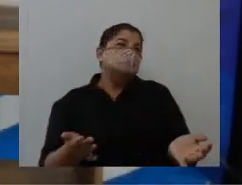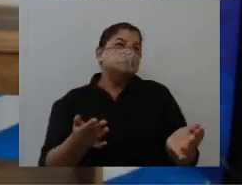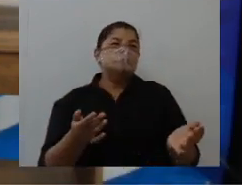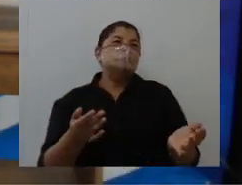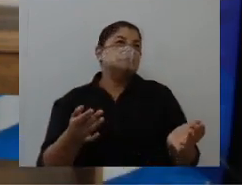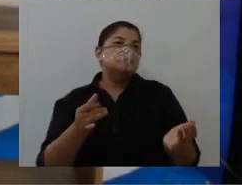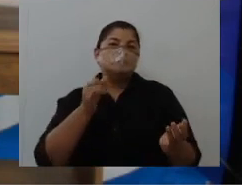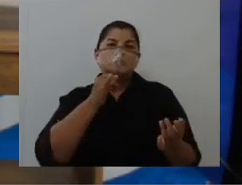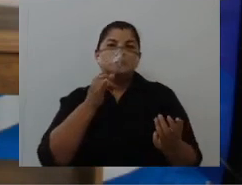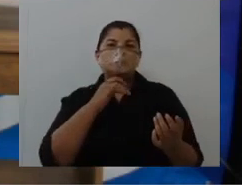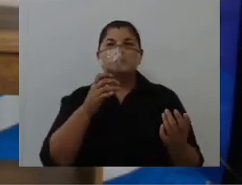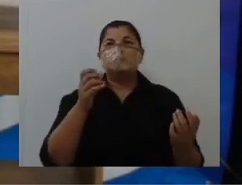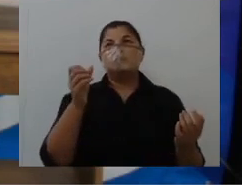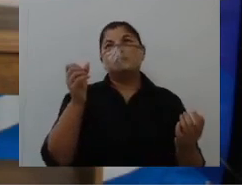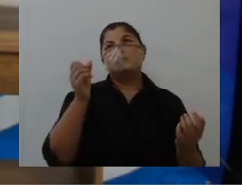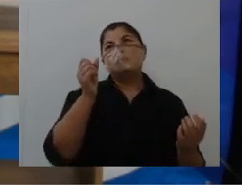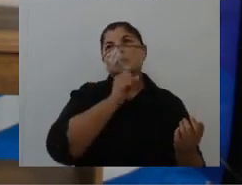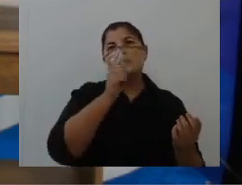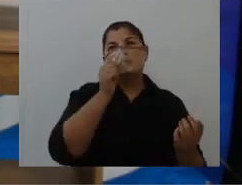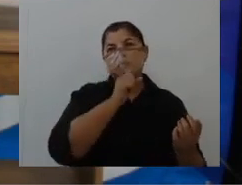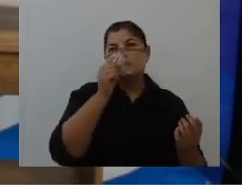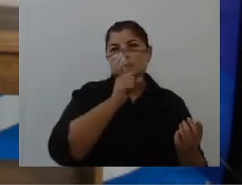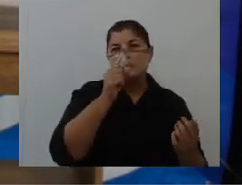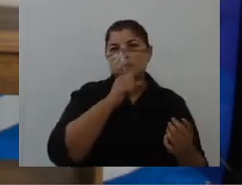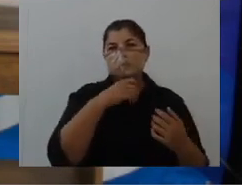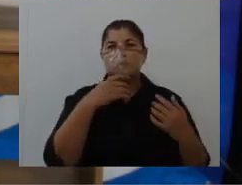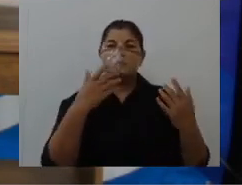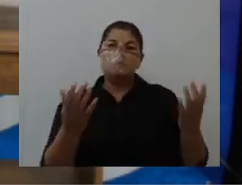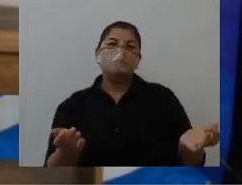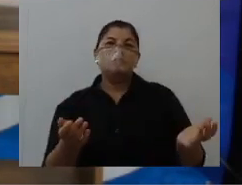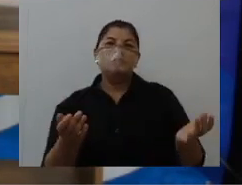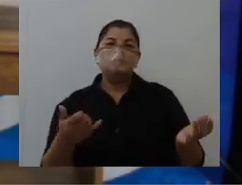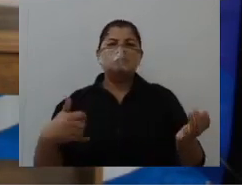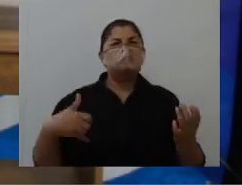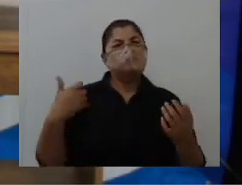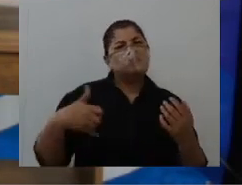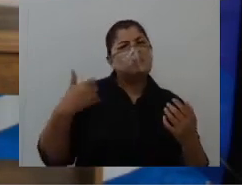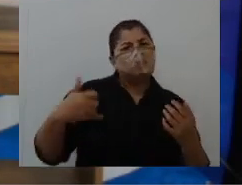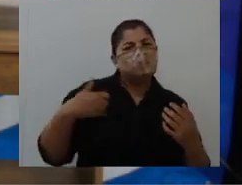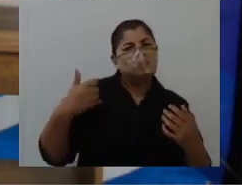exemplo, cantor já com uma certa idade,